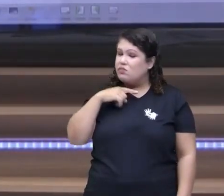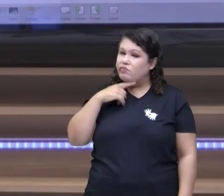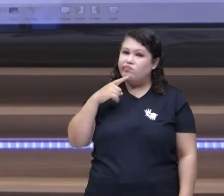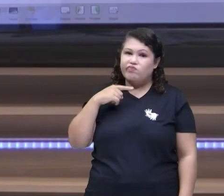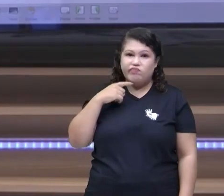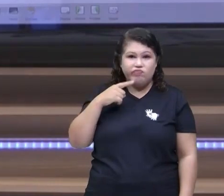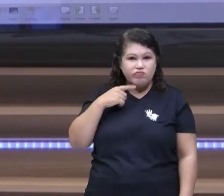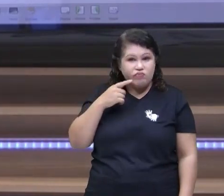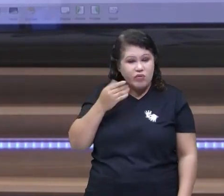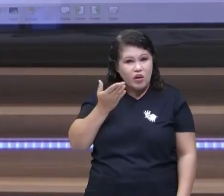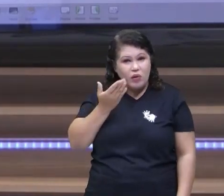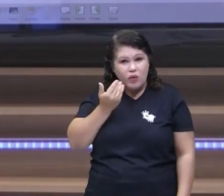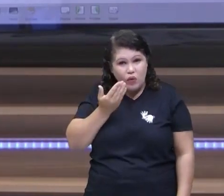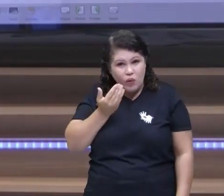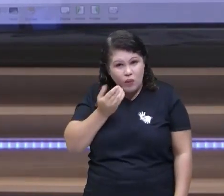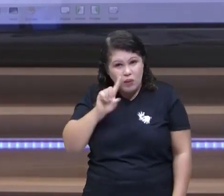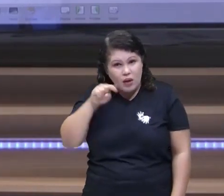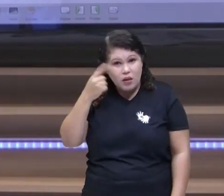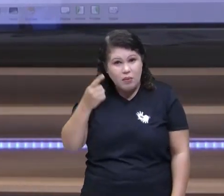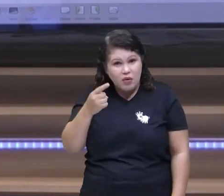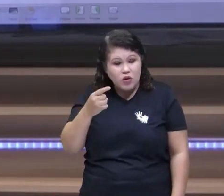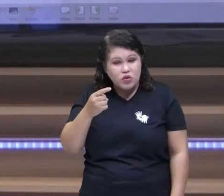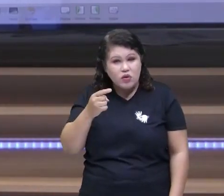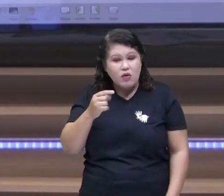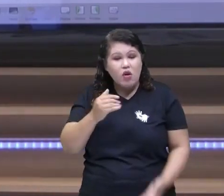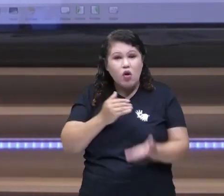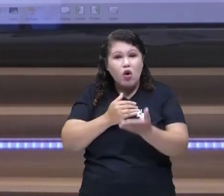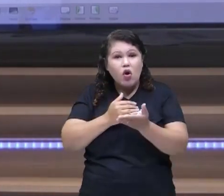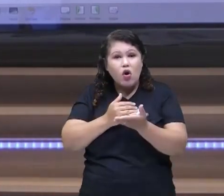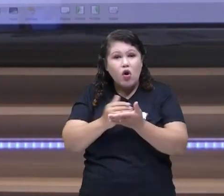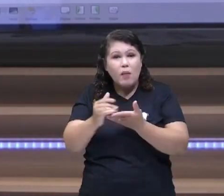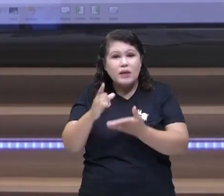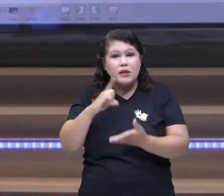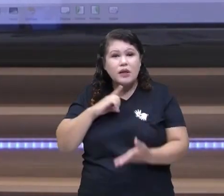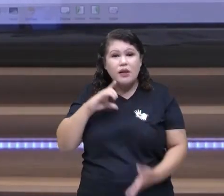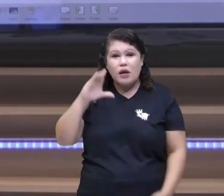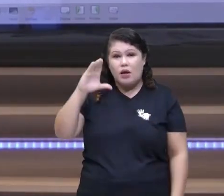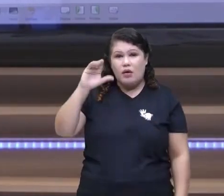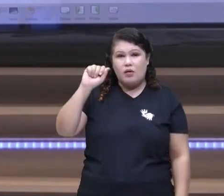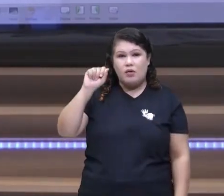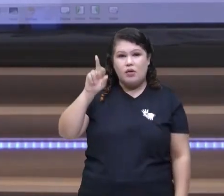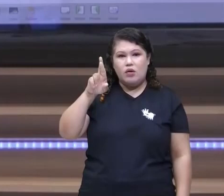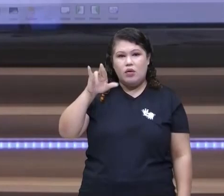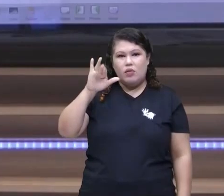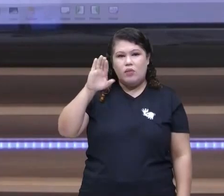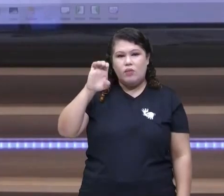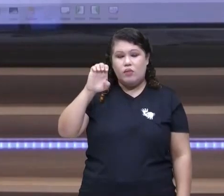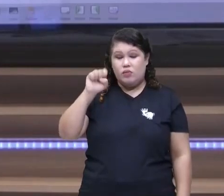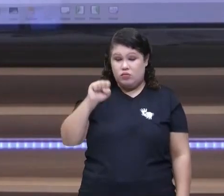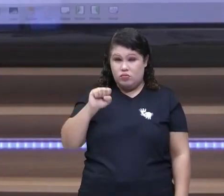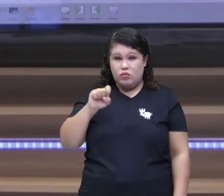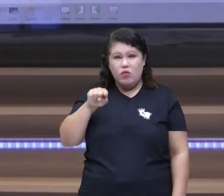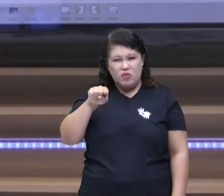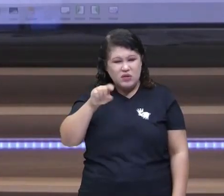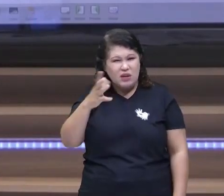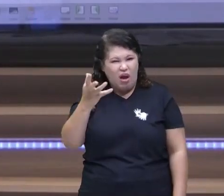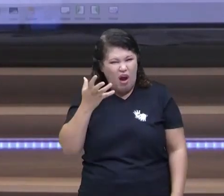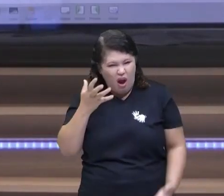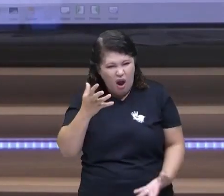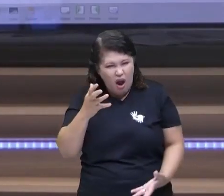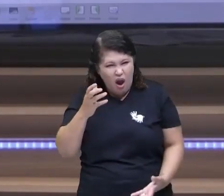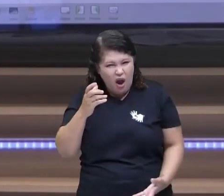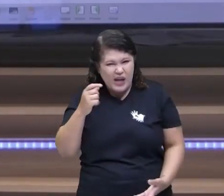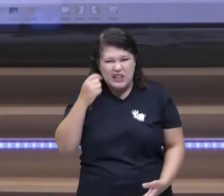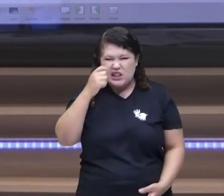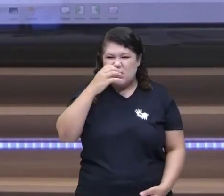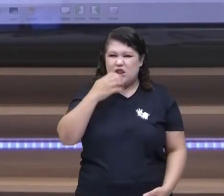nós fizermos uma refeição, vai se encher de bichinho a nossa boca, que são as cáries. Vocês querem ficar com cáries?